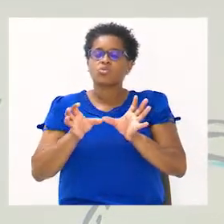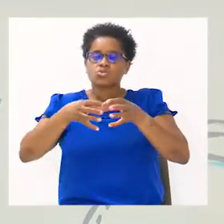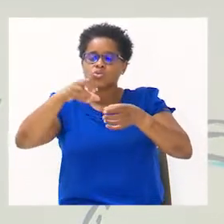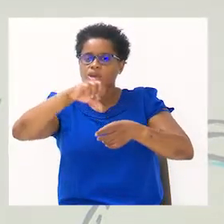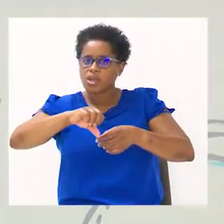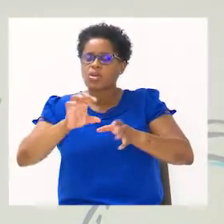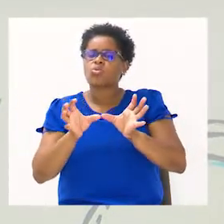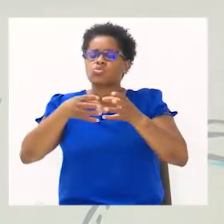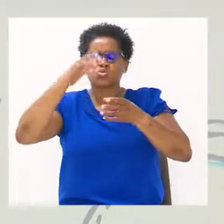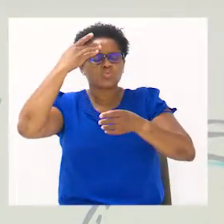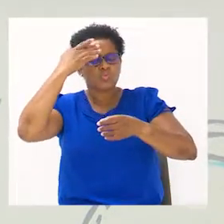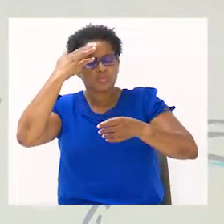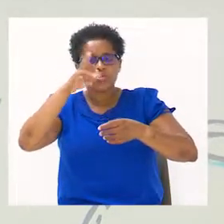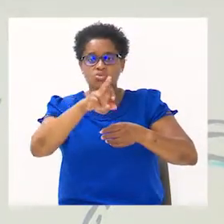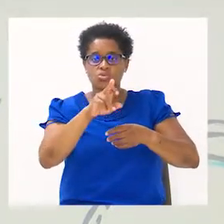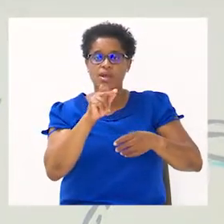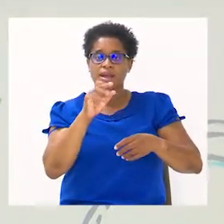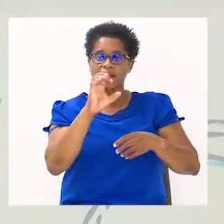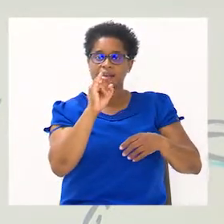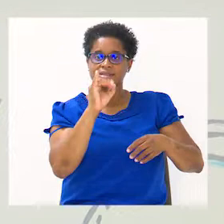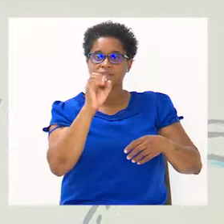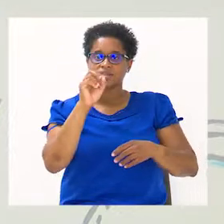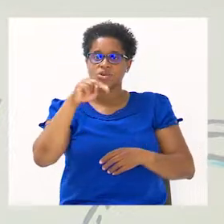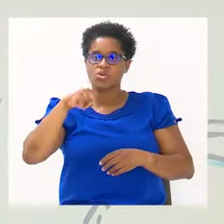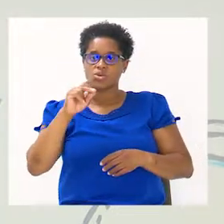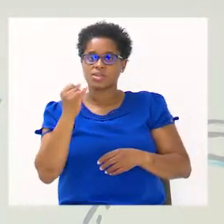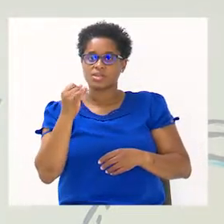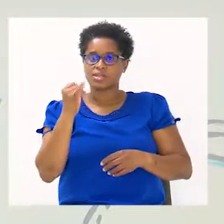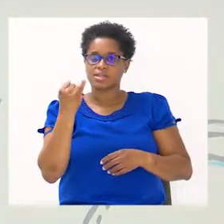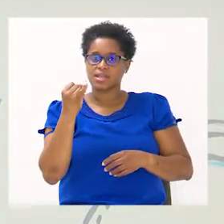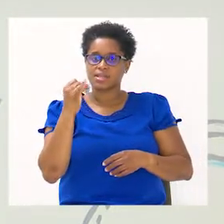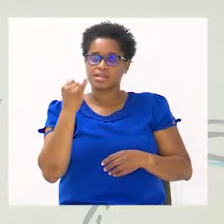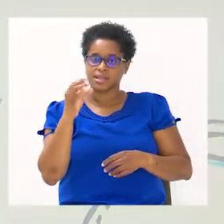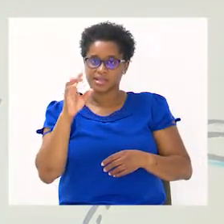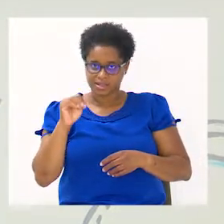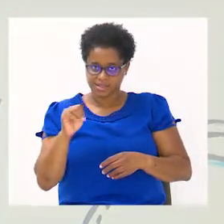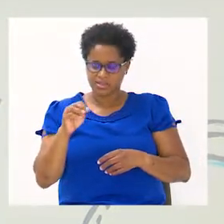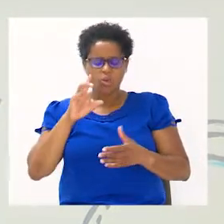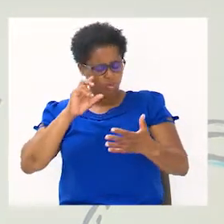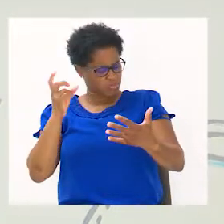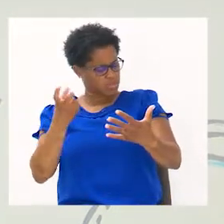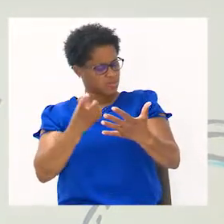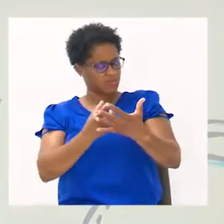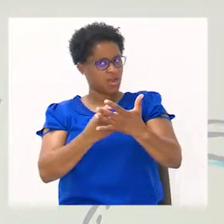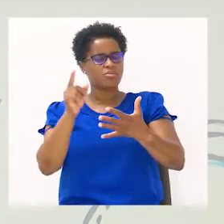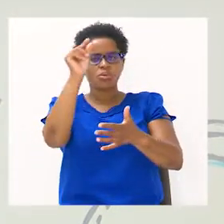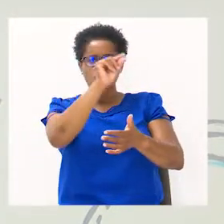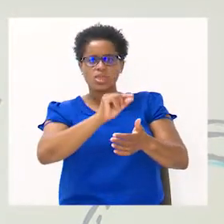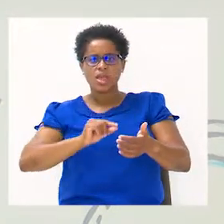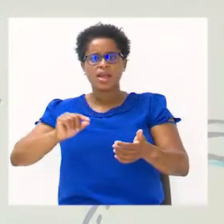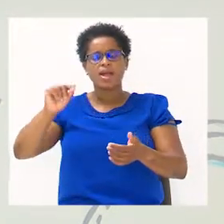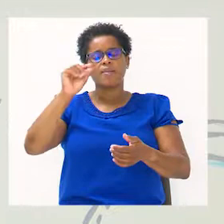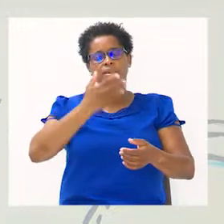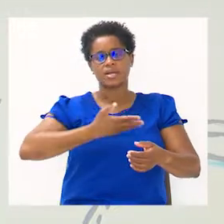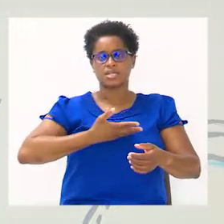números racionais. Observando o diagrama, estão a verificar que o conjunto